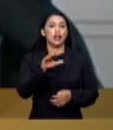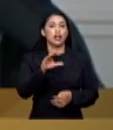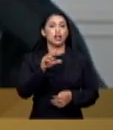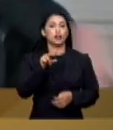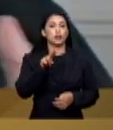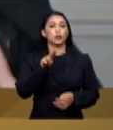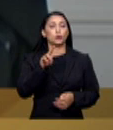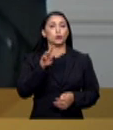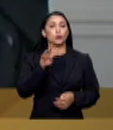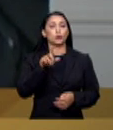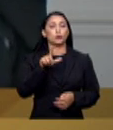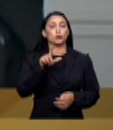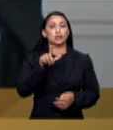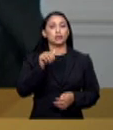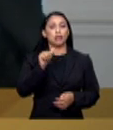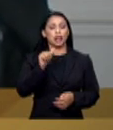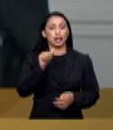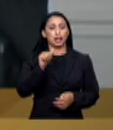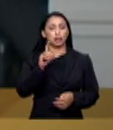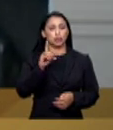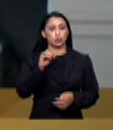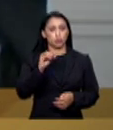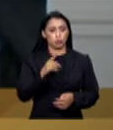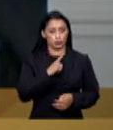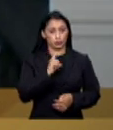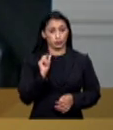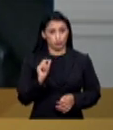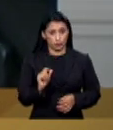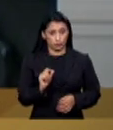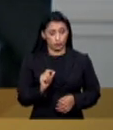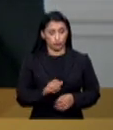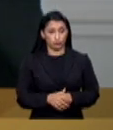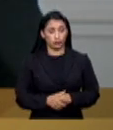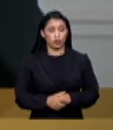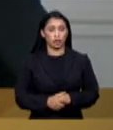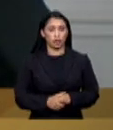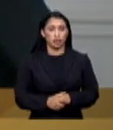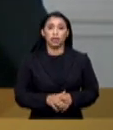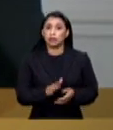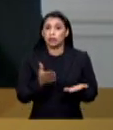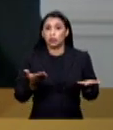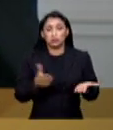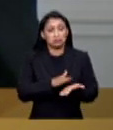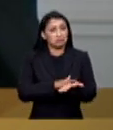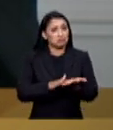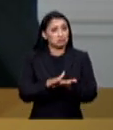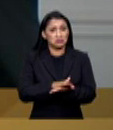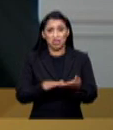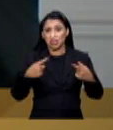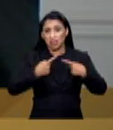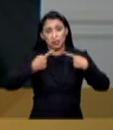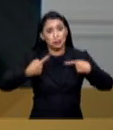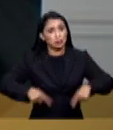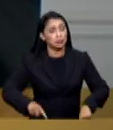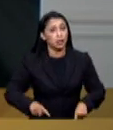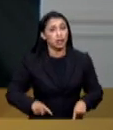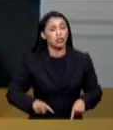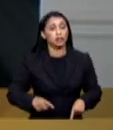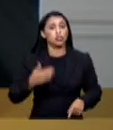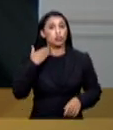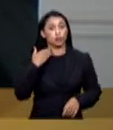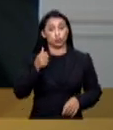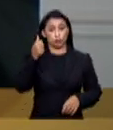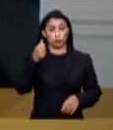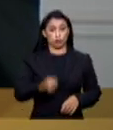magistrado. Olha, não, nada aqui prevê um empecilho absoluto ao magistrado